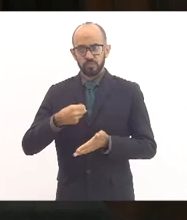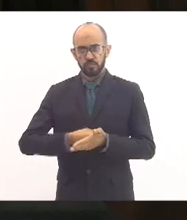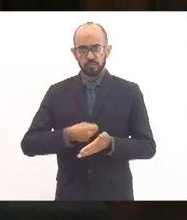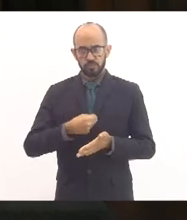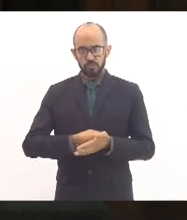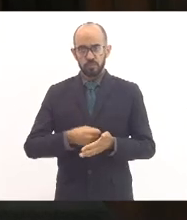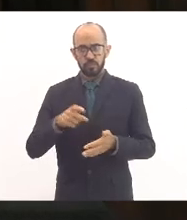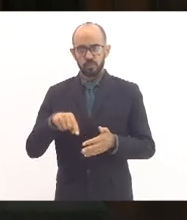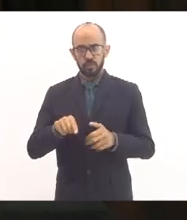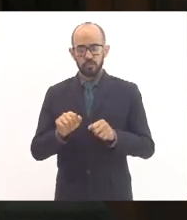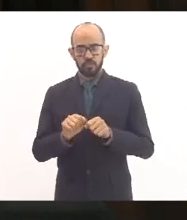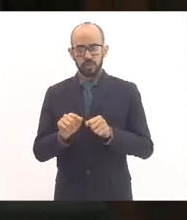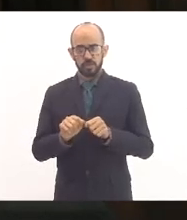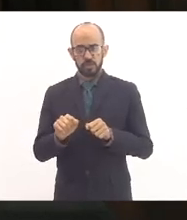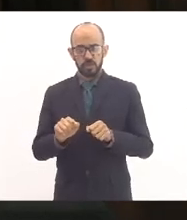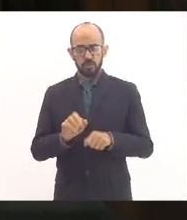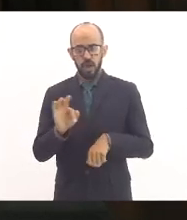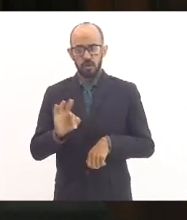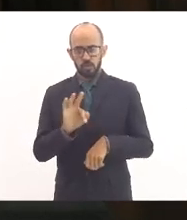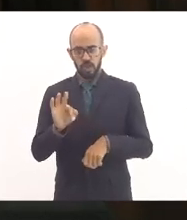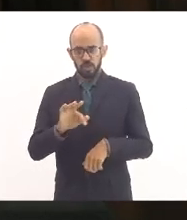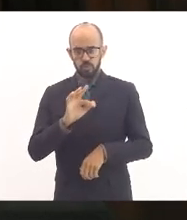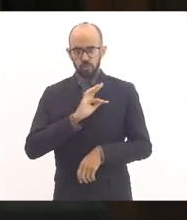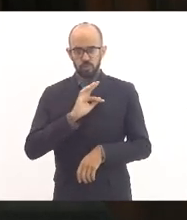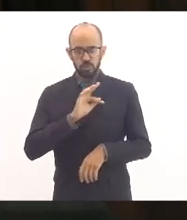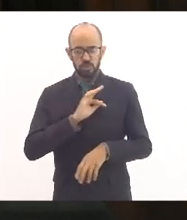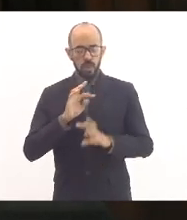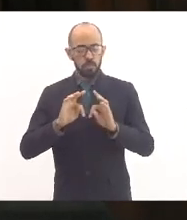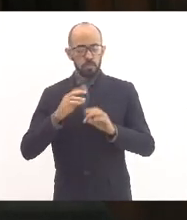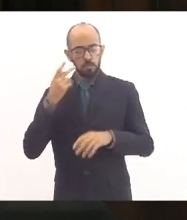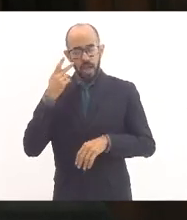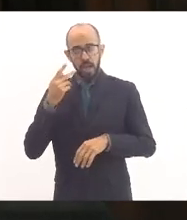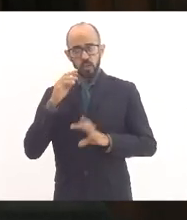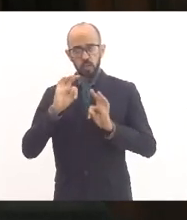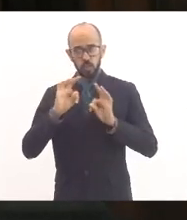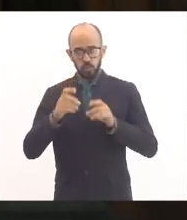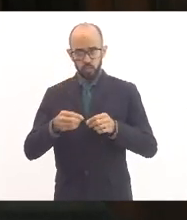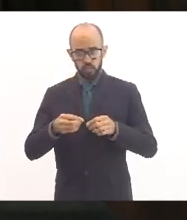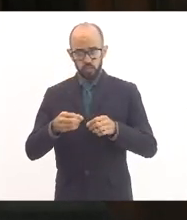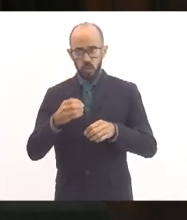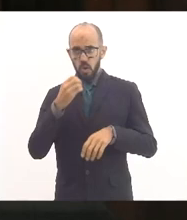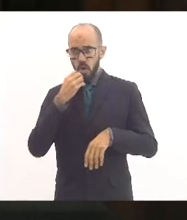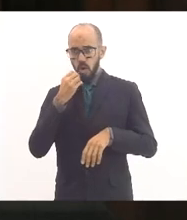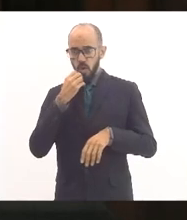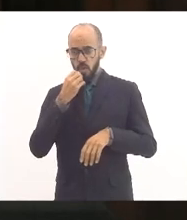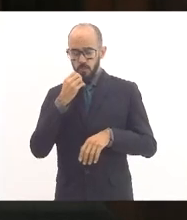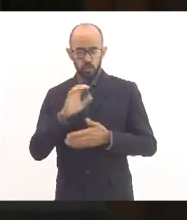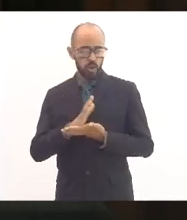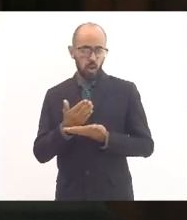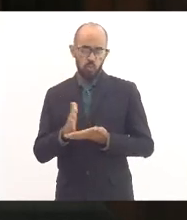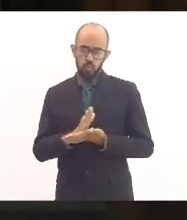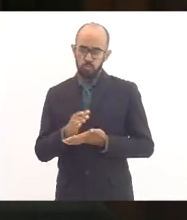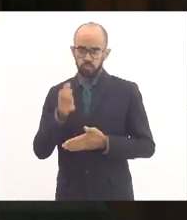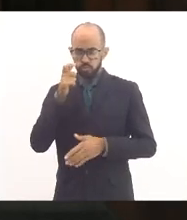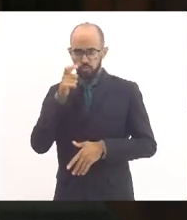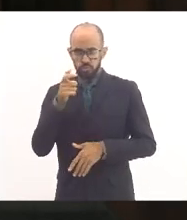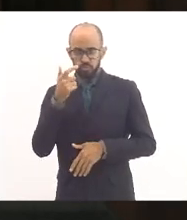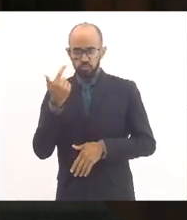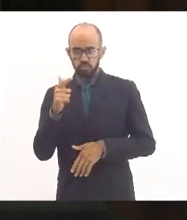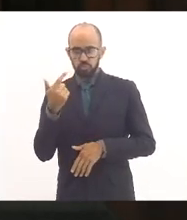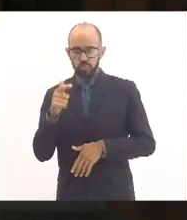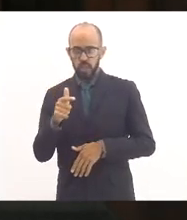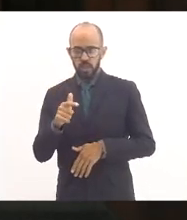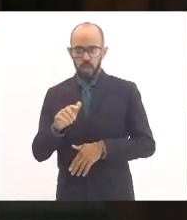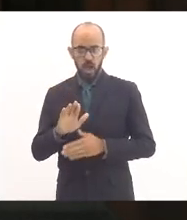que fosse aberto o curso superior de polícia para todos os policiais está obviamente não são todos que vão fazer não abre a mente não são